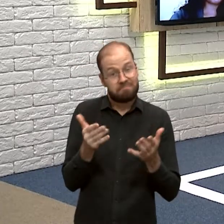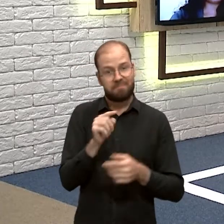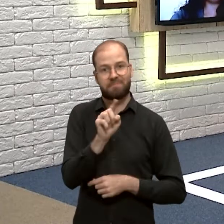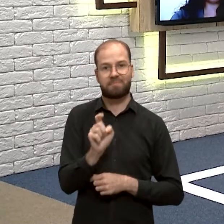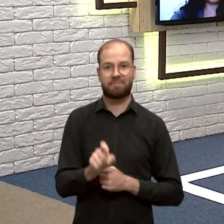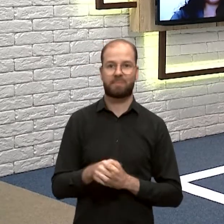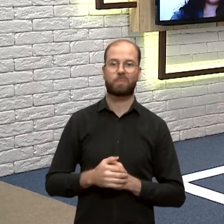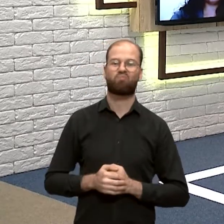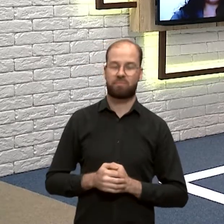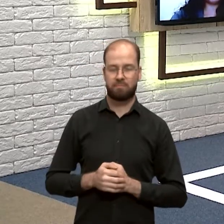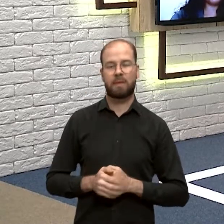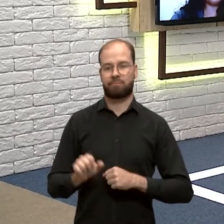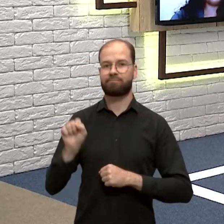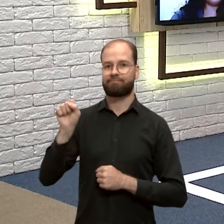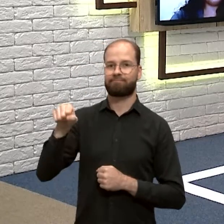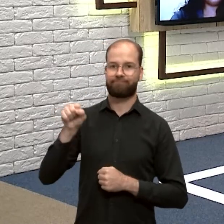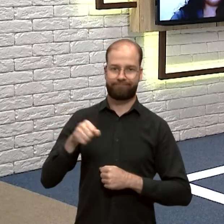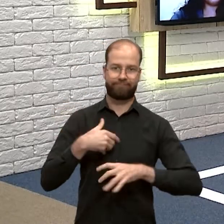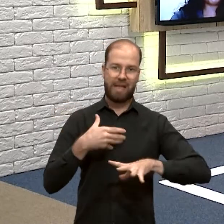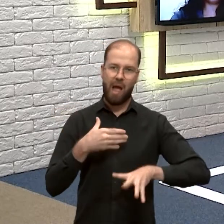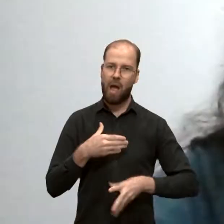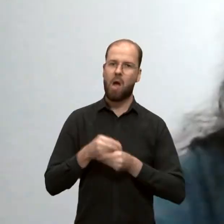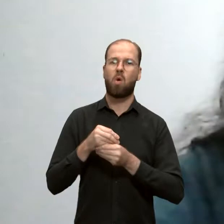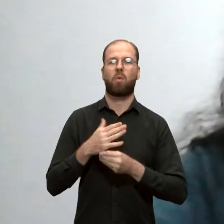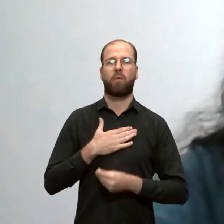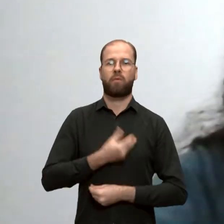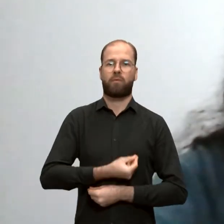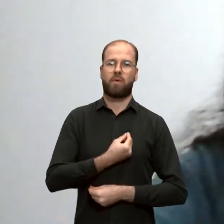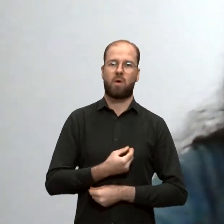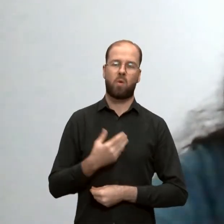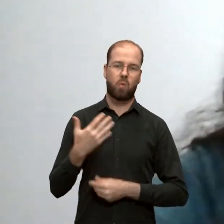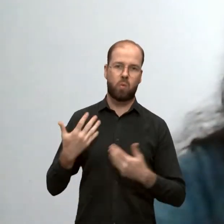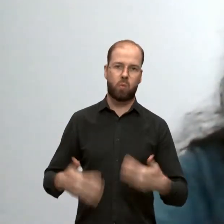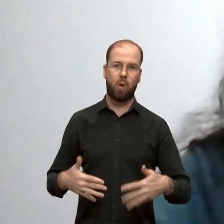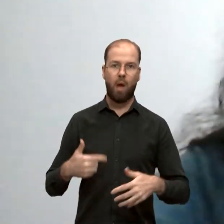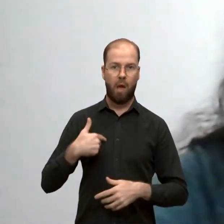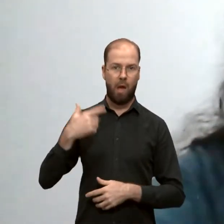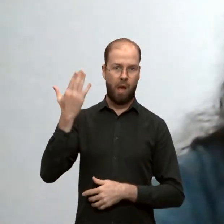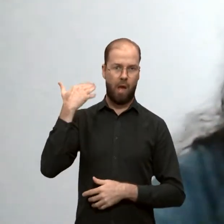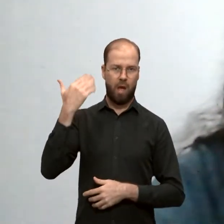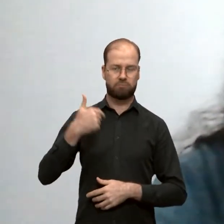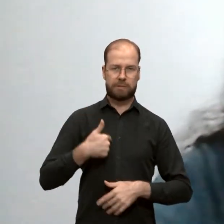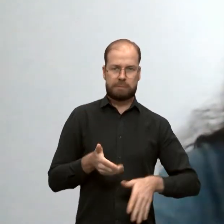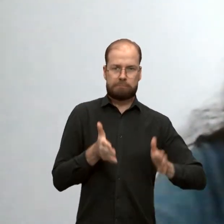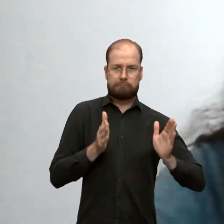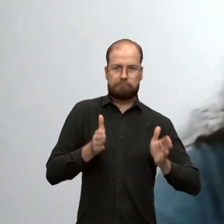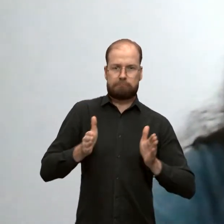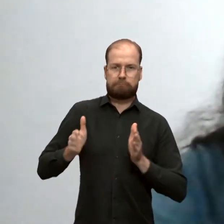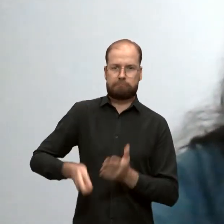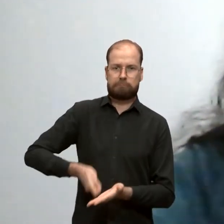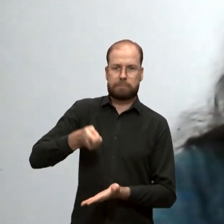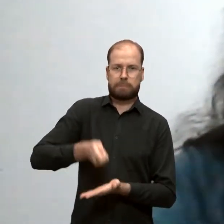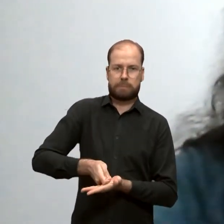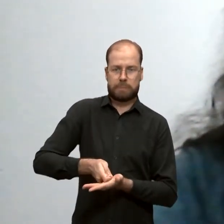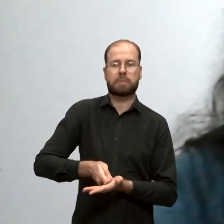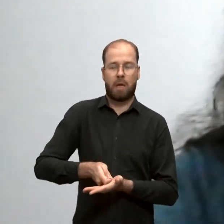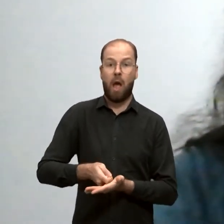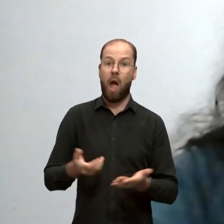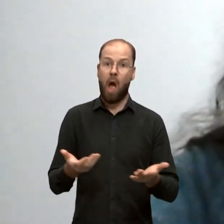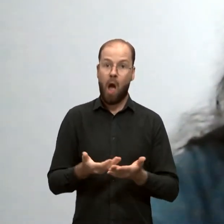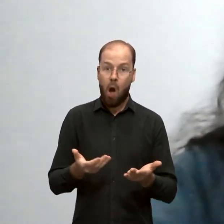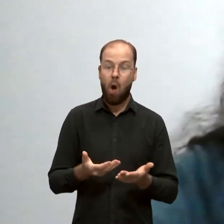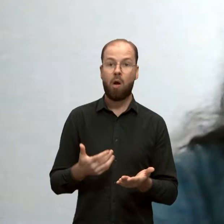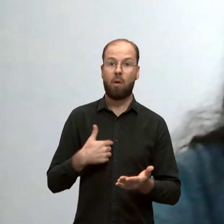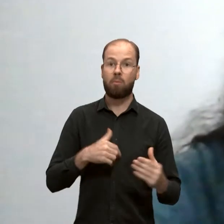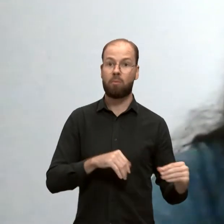Não, acrescentou muito. Eu acho que eu era uma pessoa muito inflexível antes de vir morar aqui, e hoje